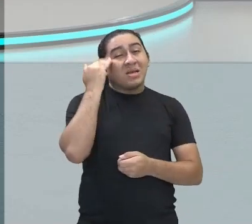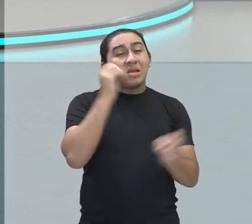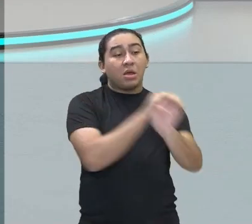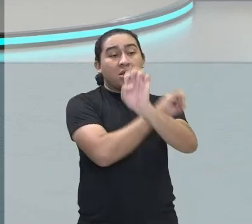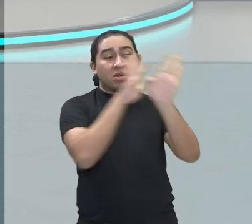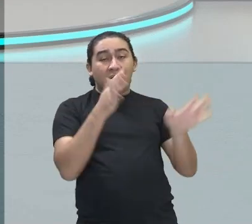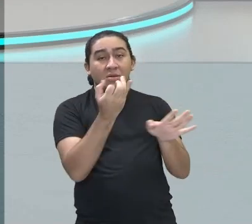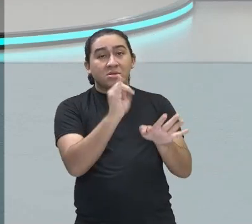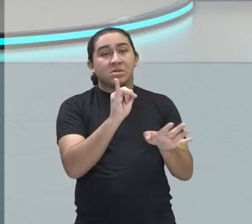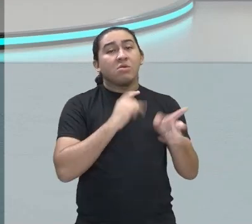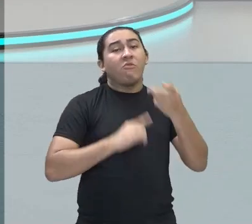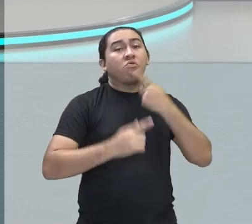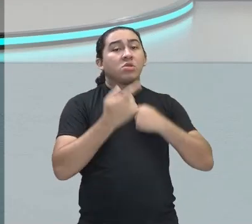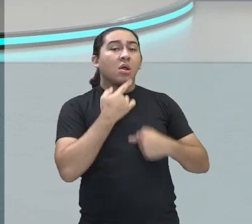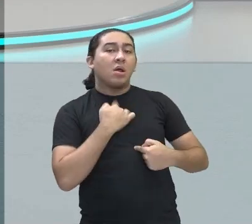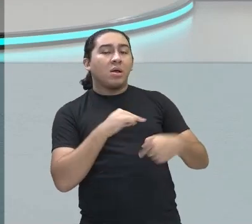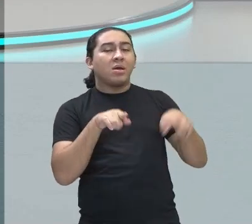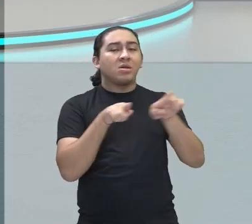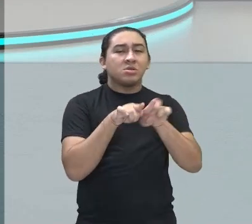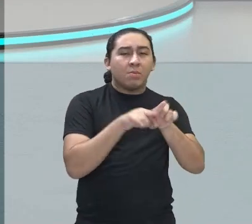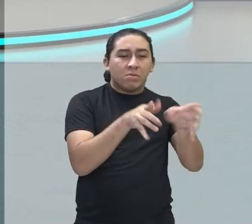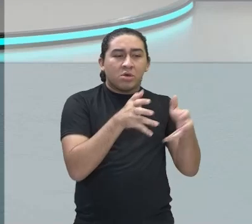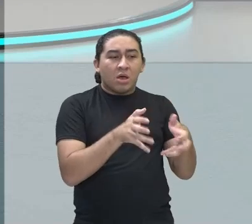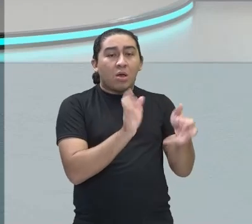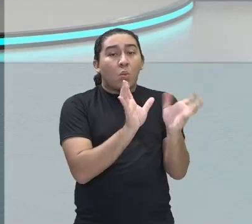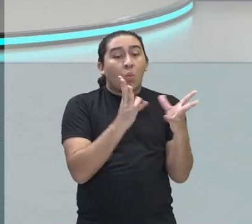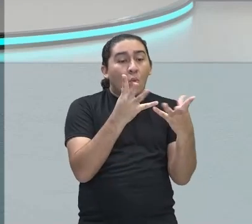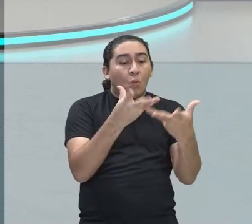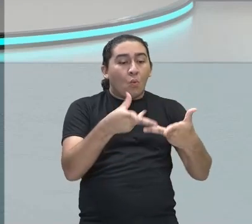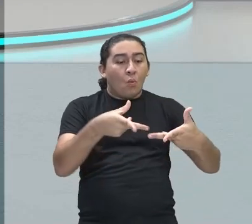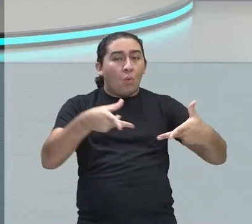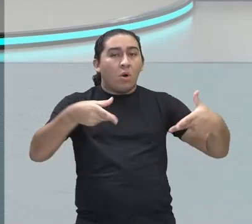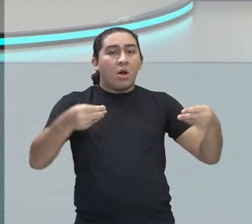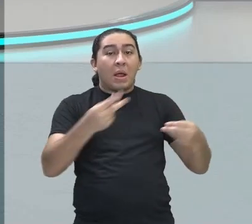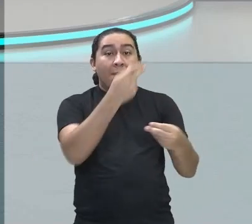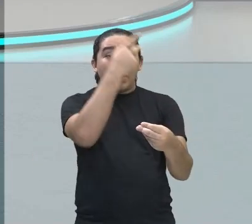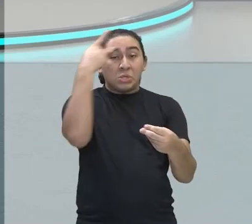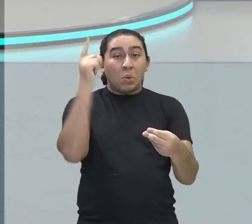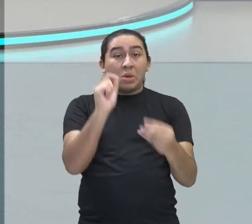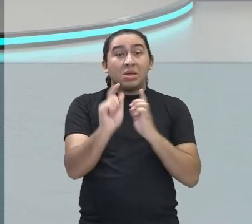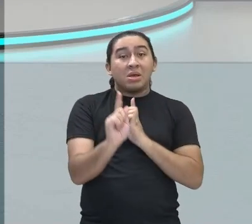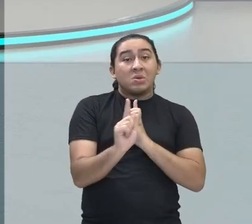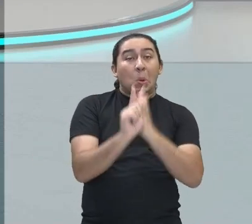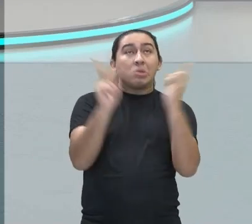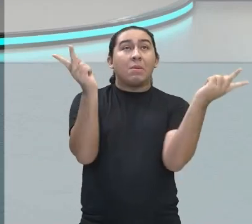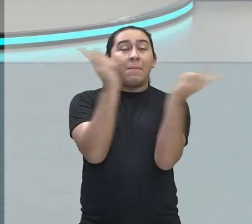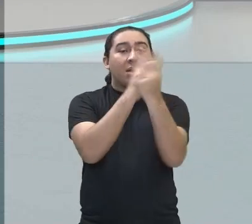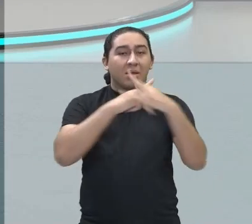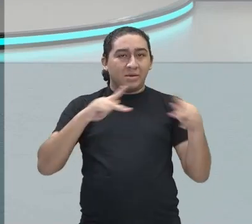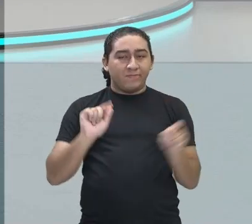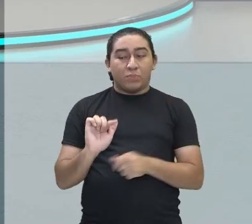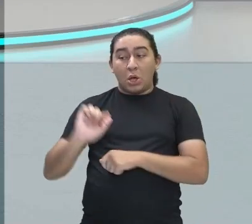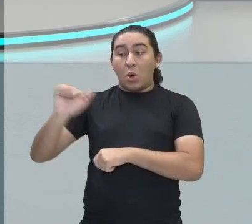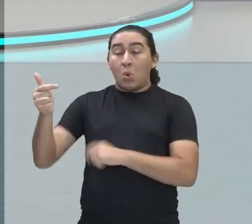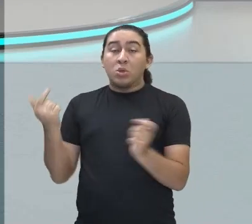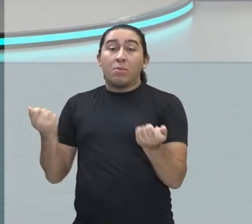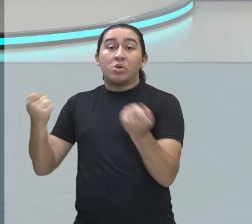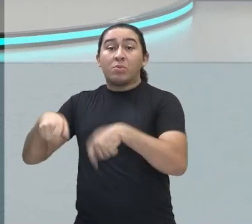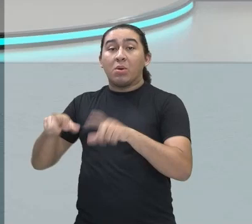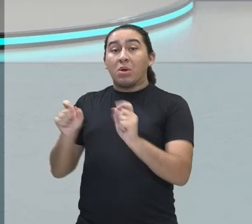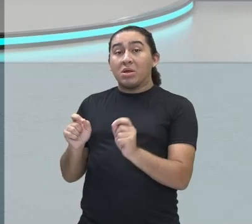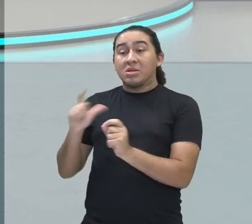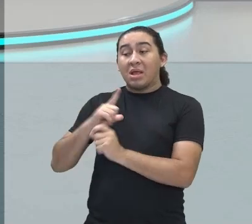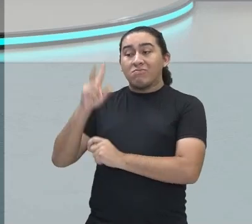as ânsias e os desejos se vão, o indivíduo encontra paz. Outra possibilidade é ler